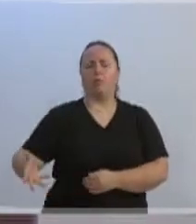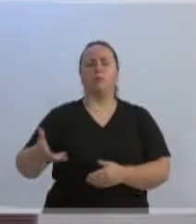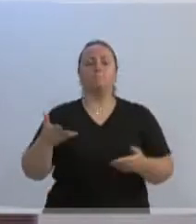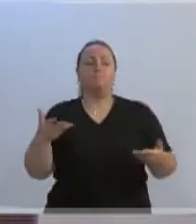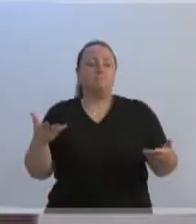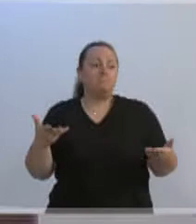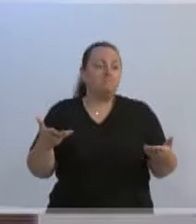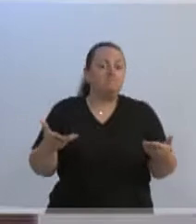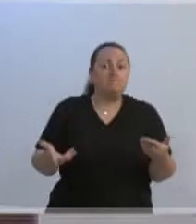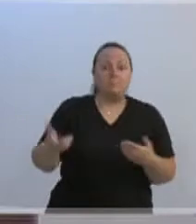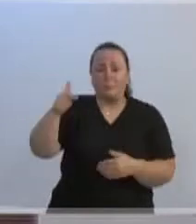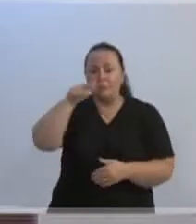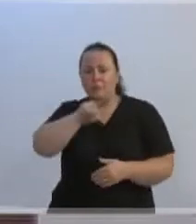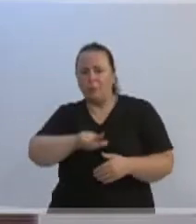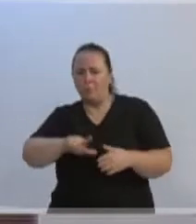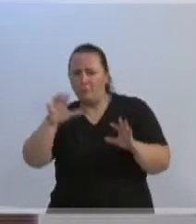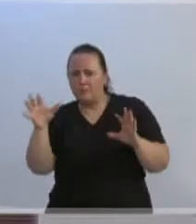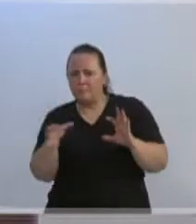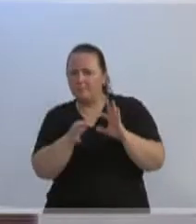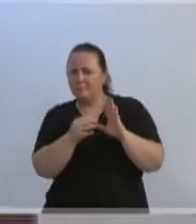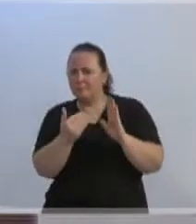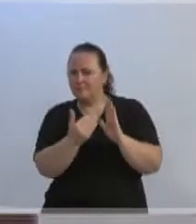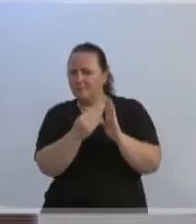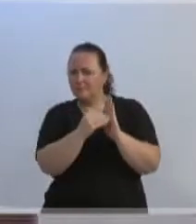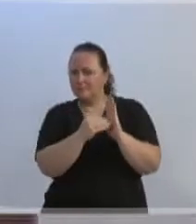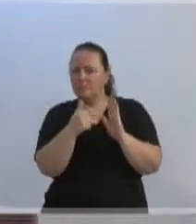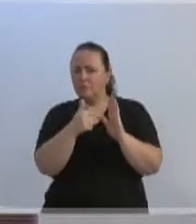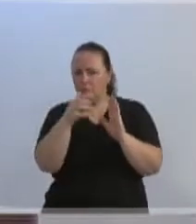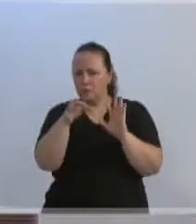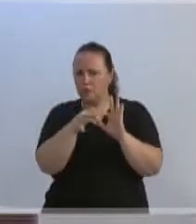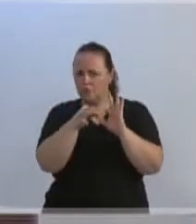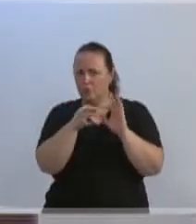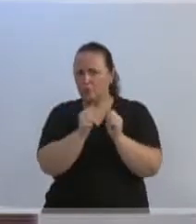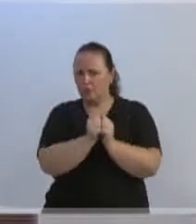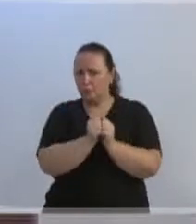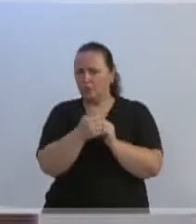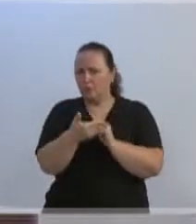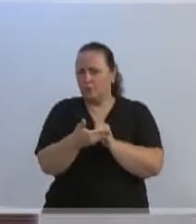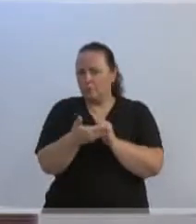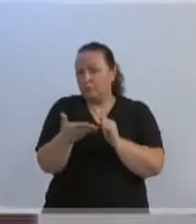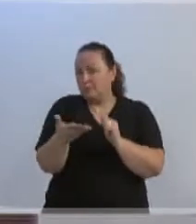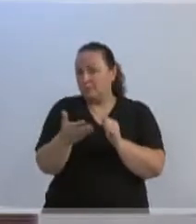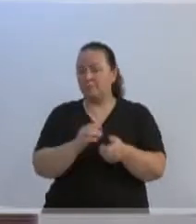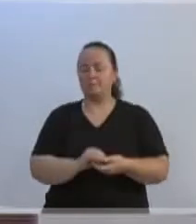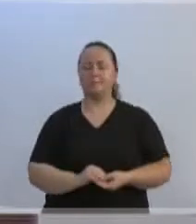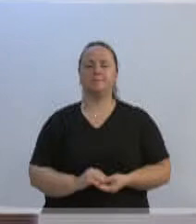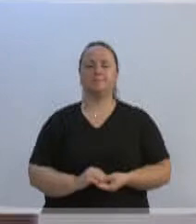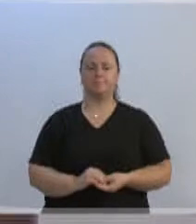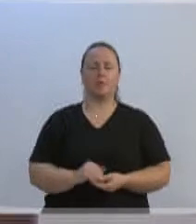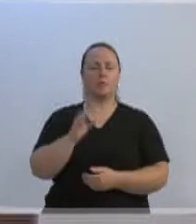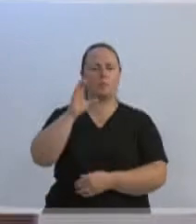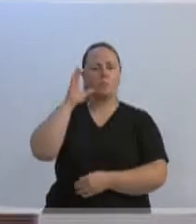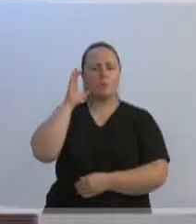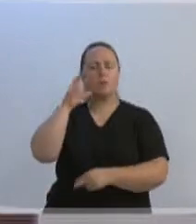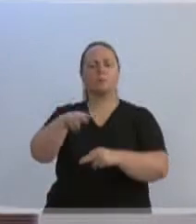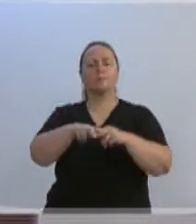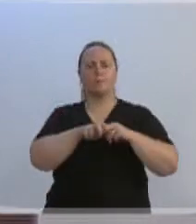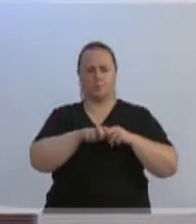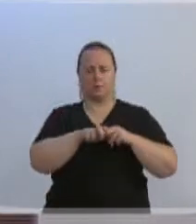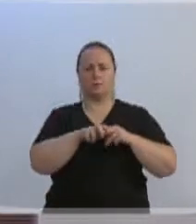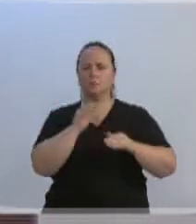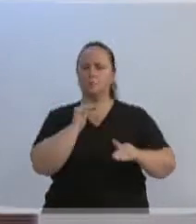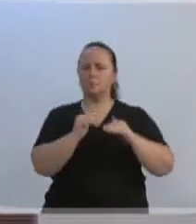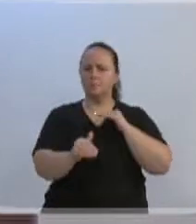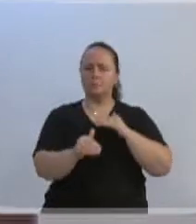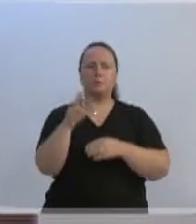ponto aqui também se contempla essas nossas queixas dentro dessa suplementação implementação do voto de abstenção é contra a idade as questões de urgência